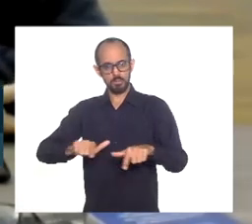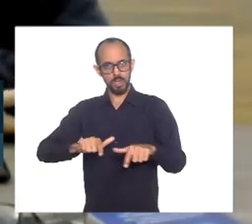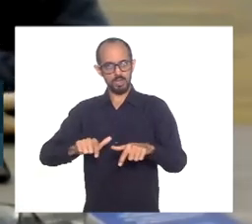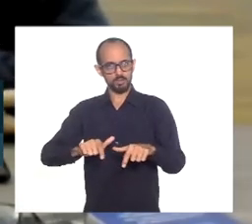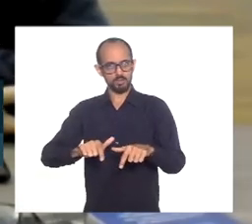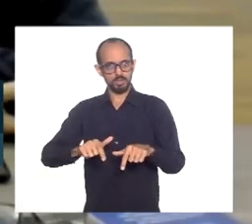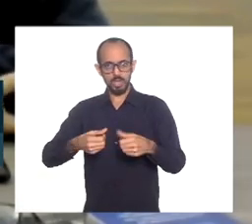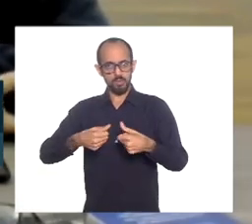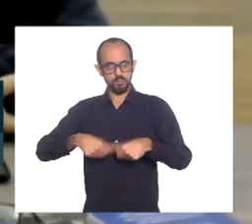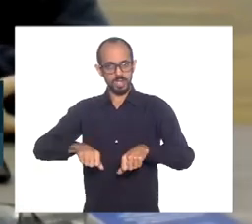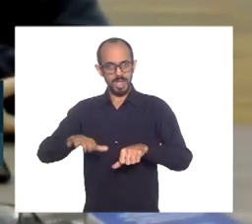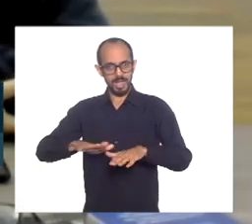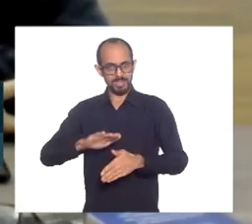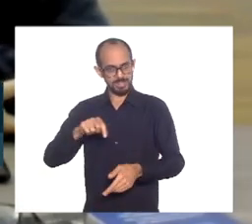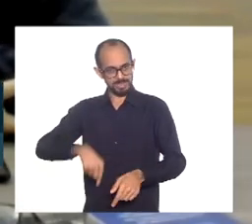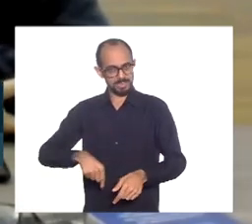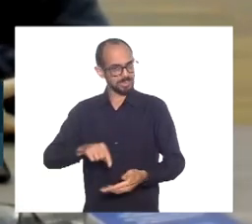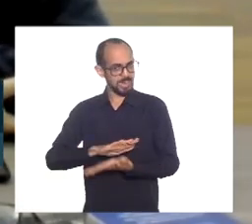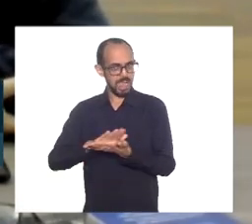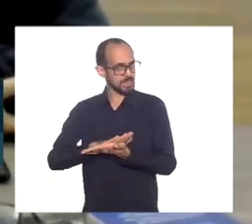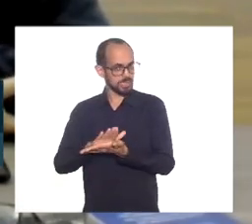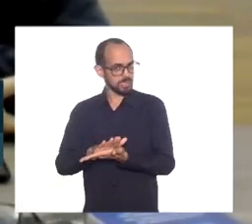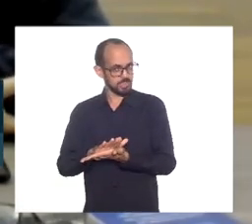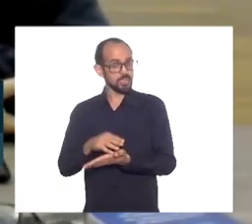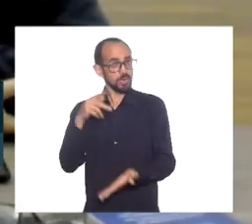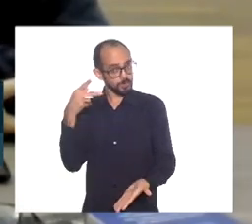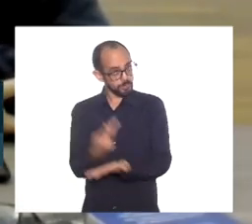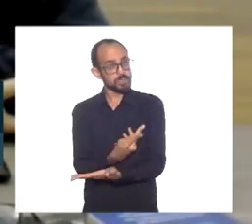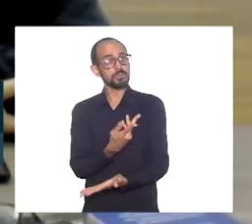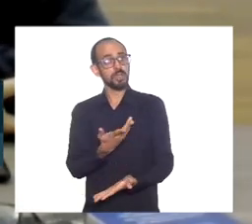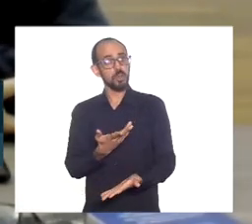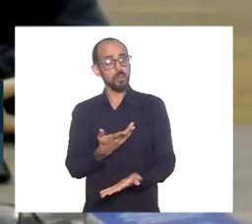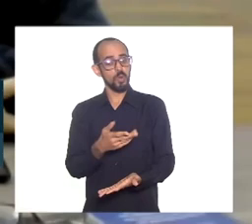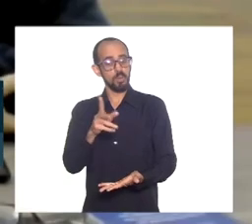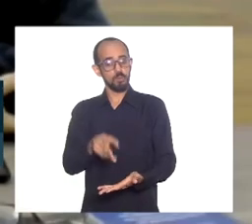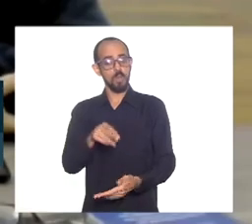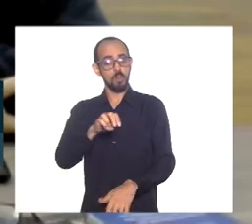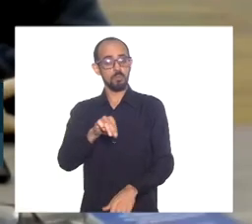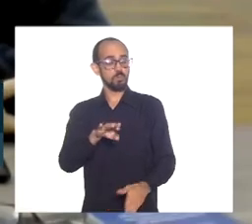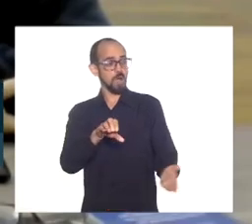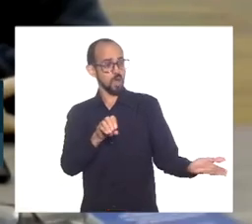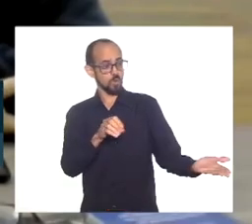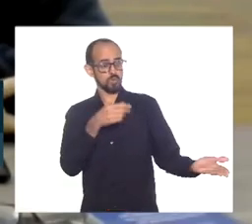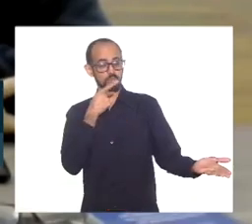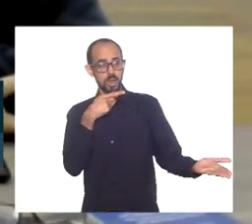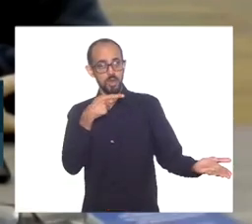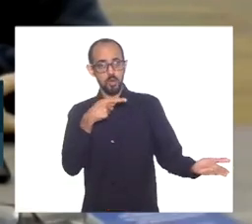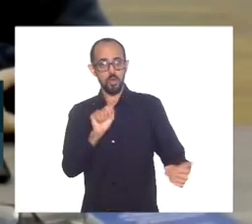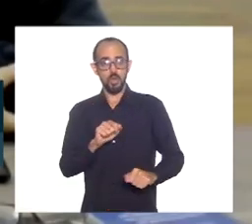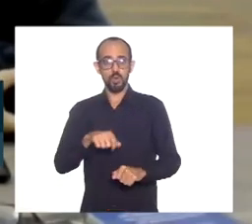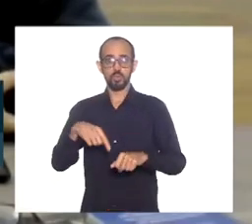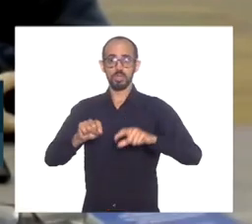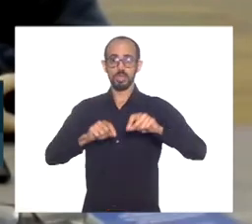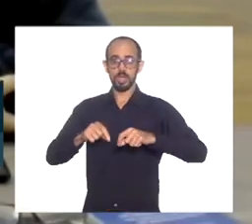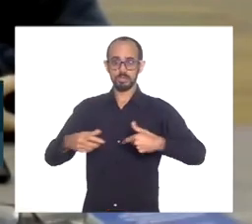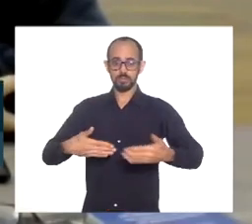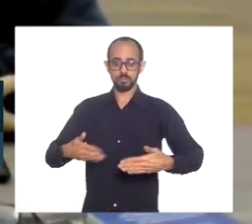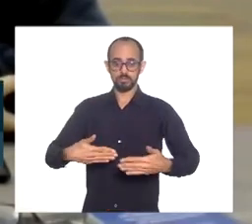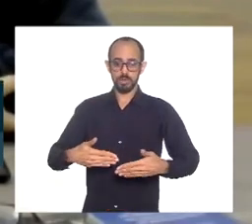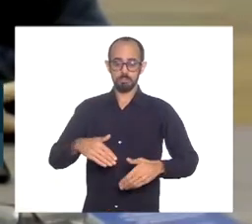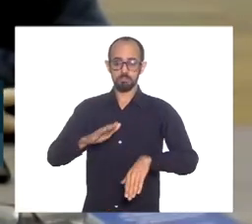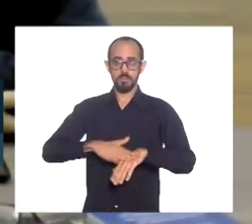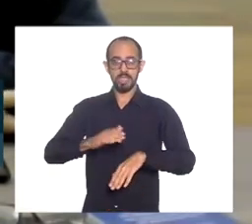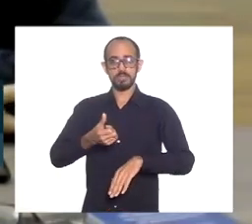Brasil. E dito e feito, porque essa indústria, como diz o nosso amigo Mauro Osório, mais de 60% está fora do